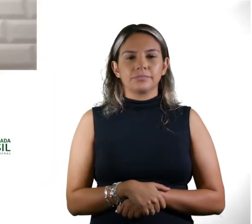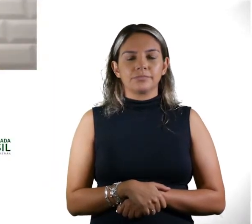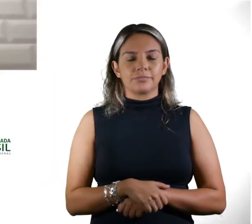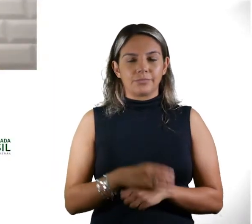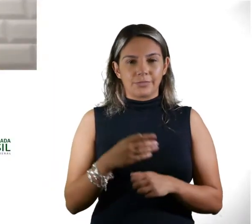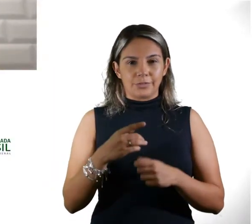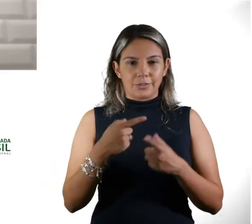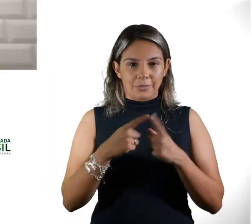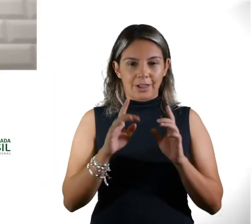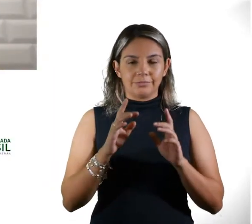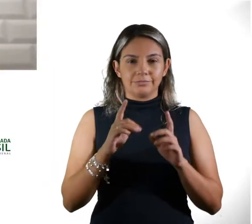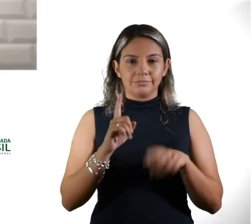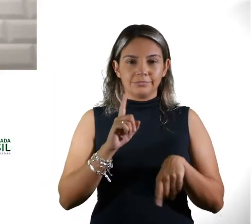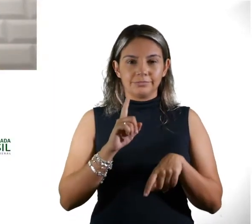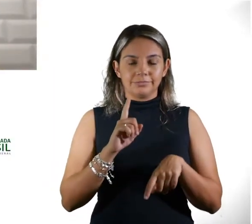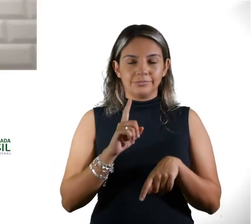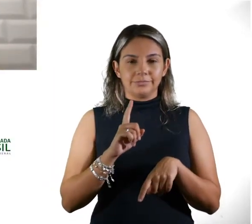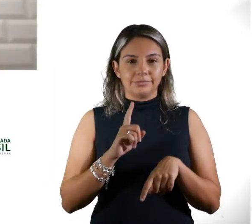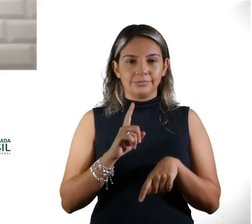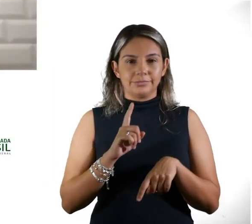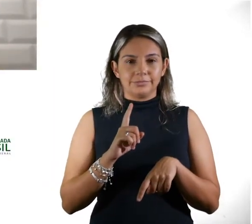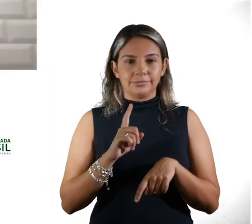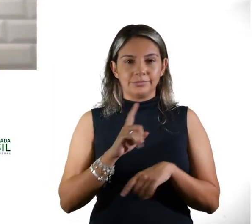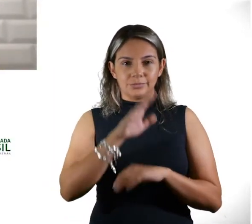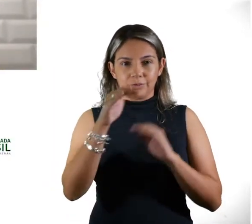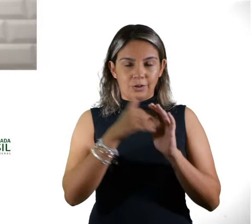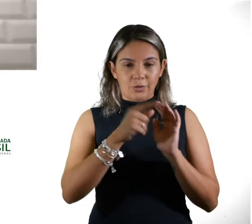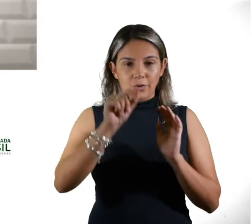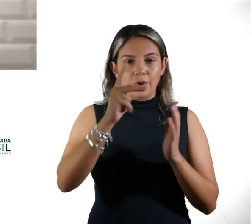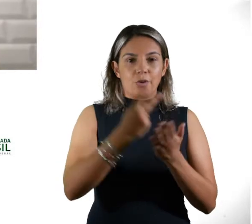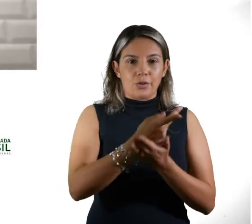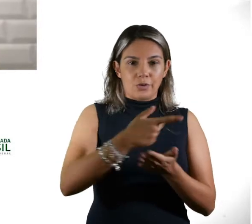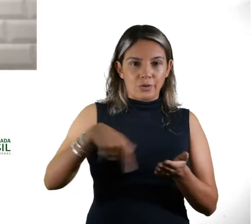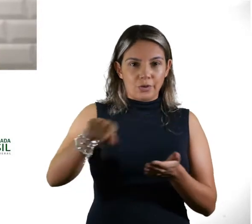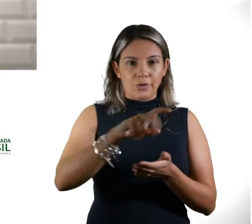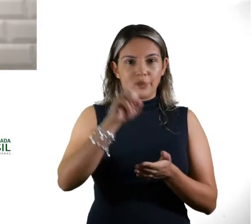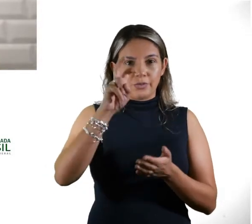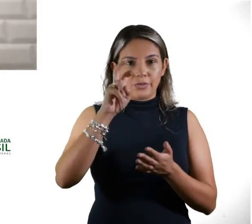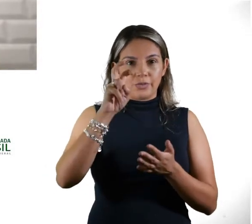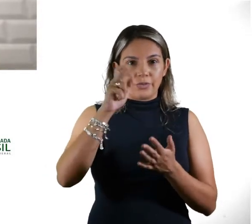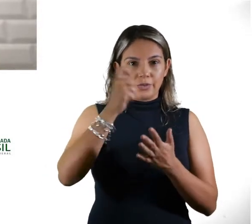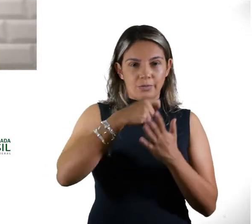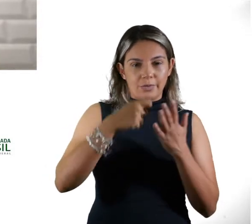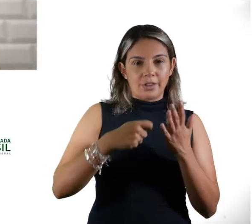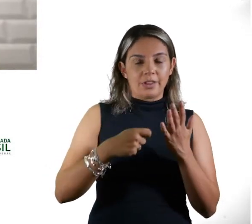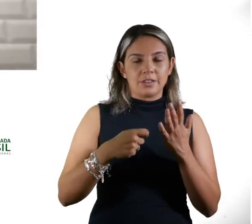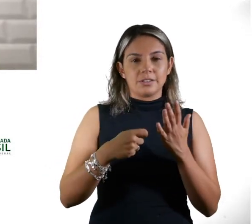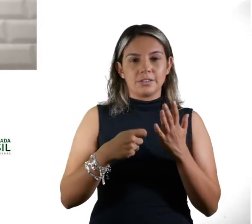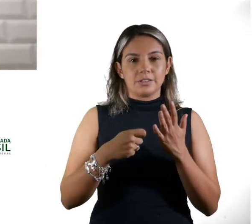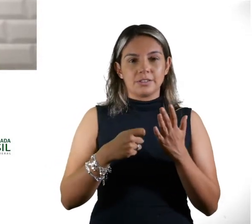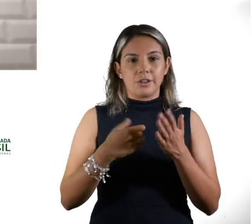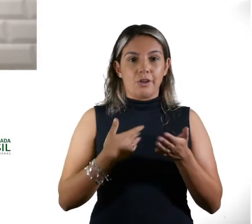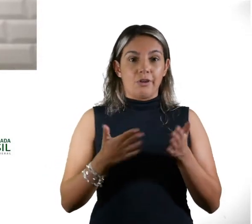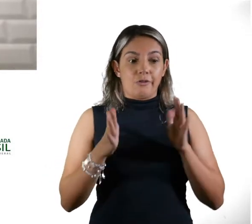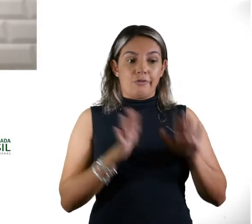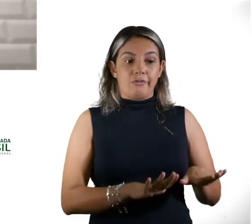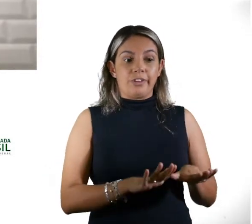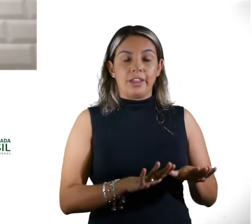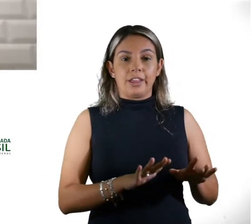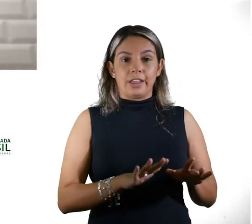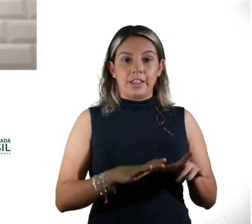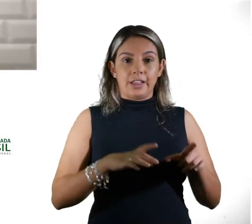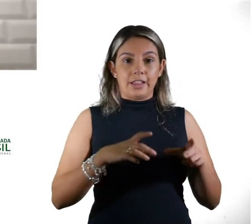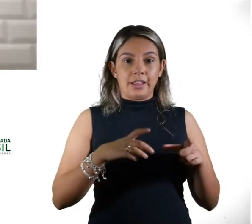ultimamente mais tempo por causa de toda esta situação. Acabei passando 5 meses seguidos na ilha, nunca me tinha acontecido isso.